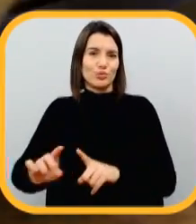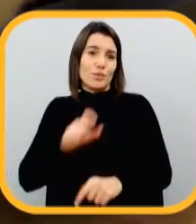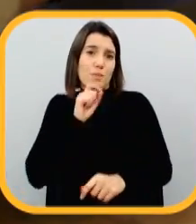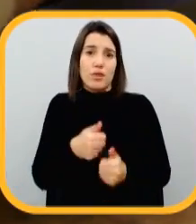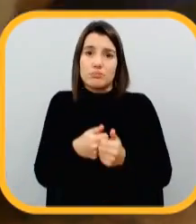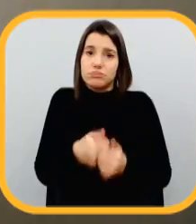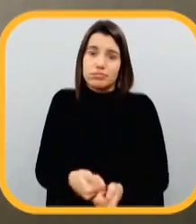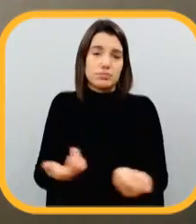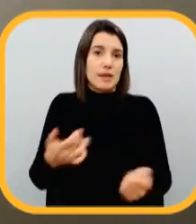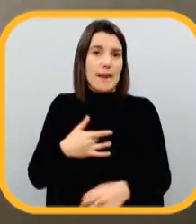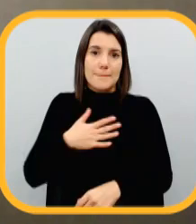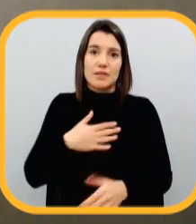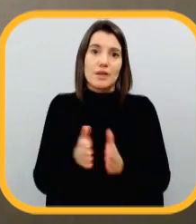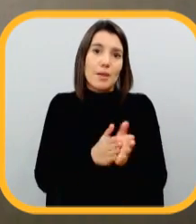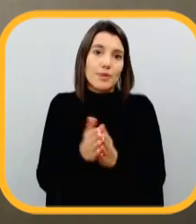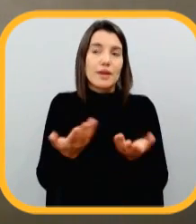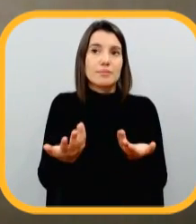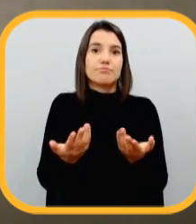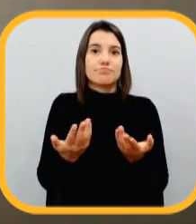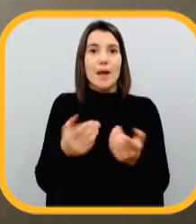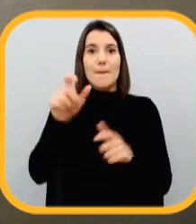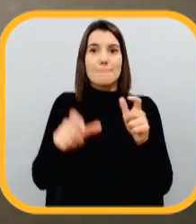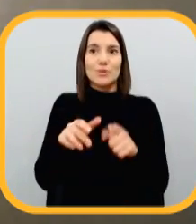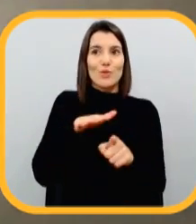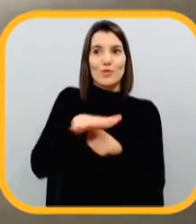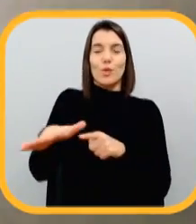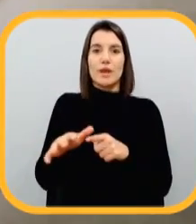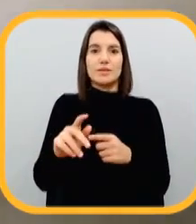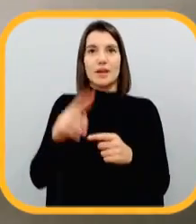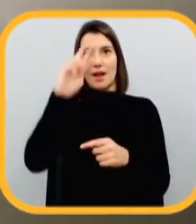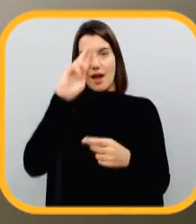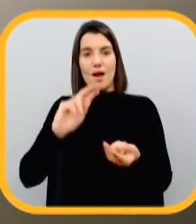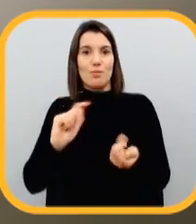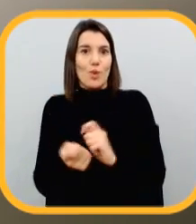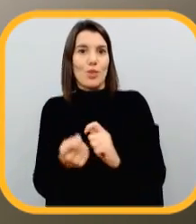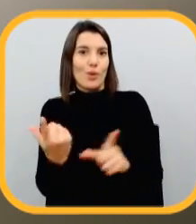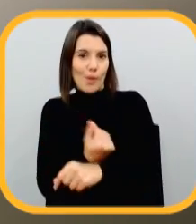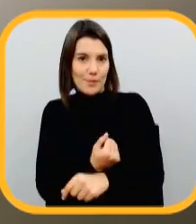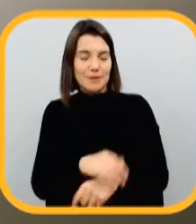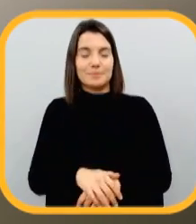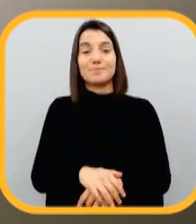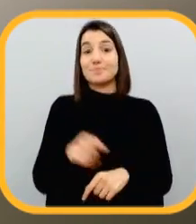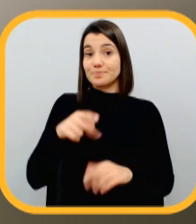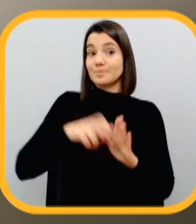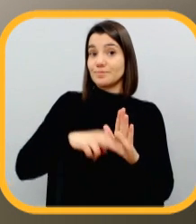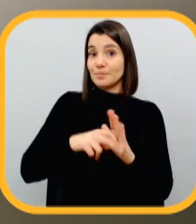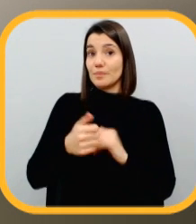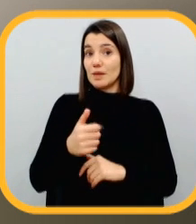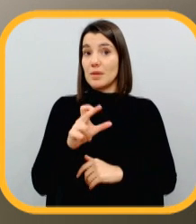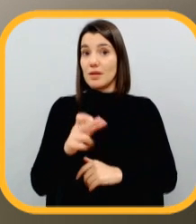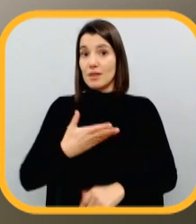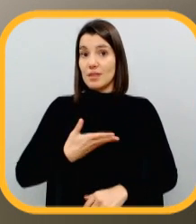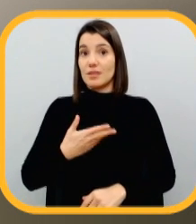podem ser utilizadas pelas empresas para persuadir a audiência de forma eficaz. Segundo o relatório da PR